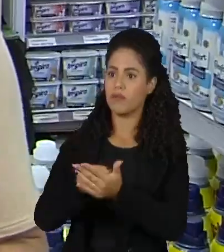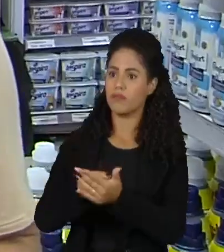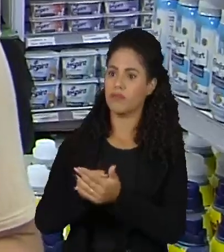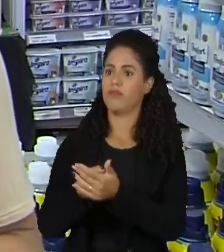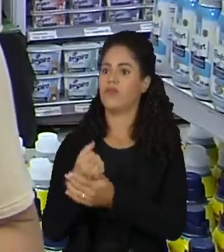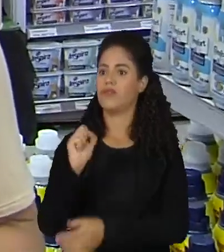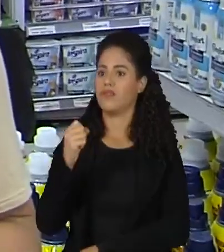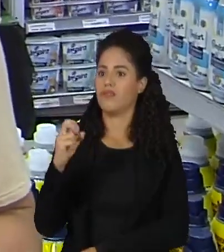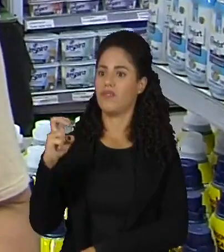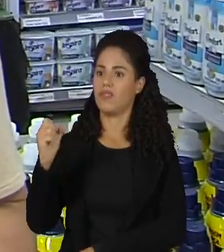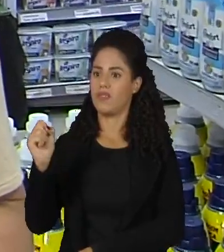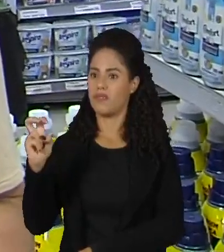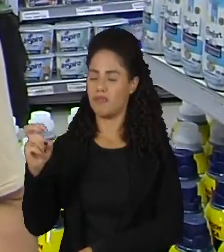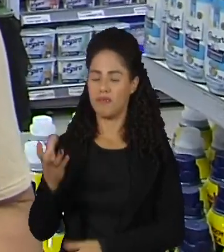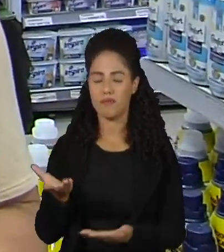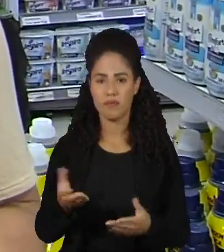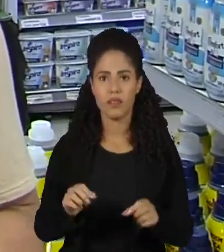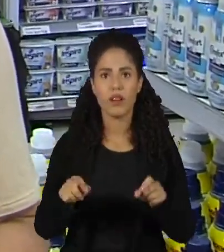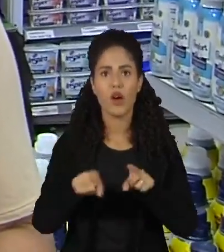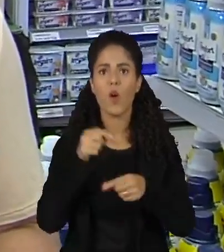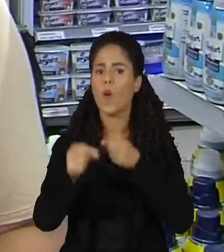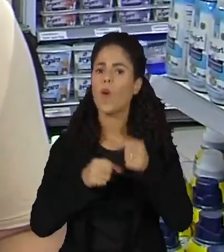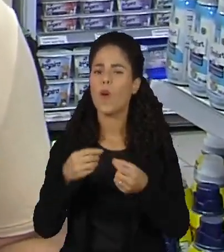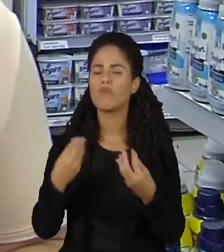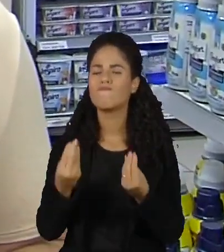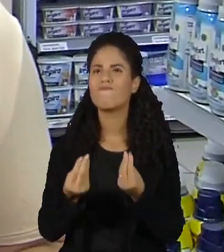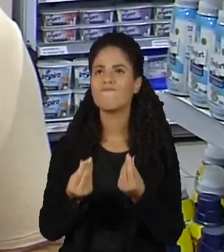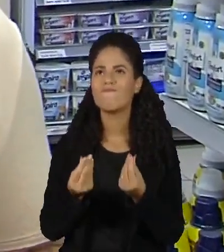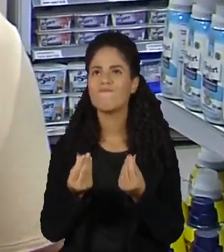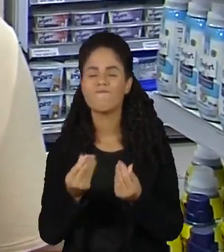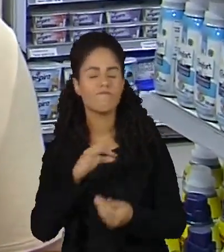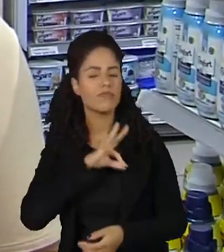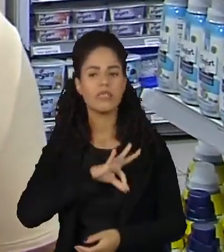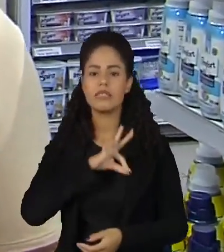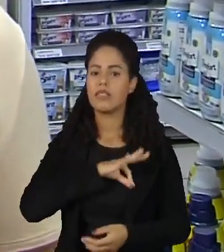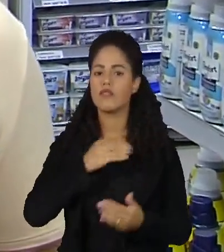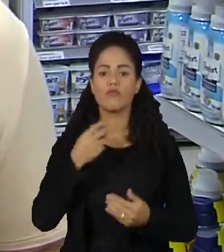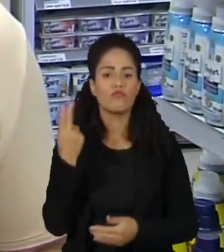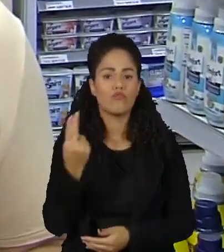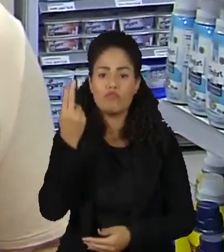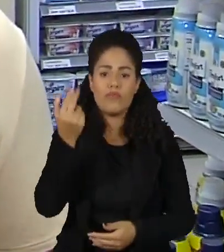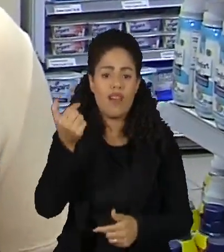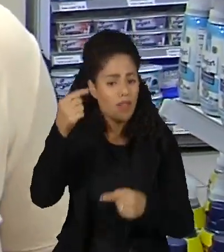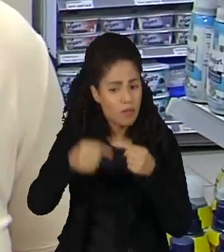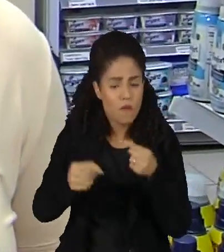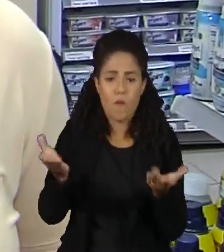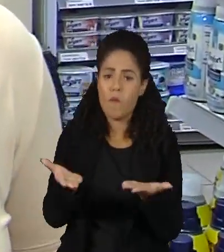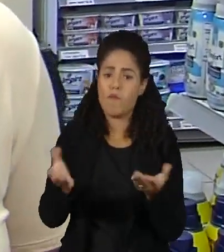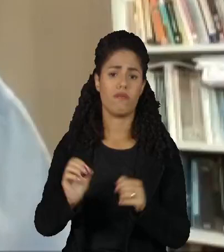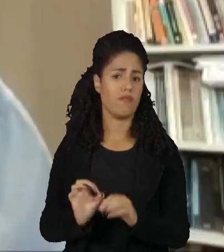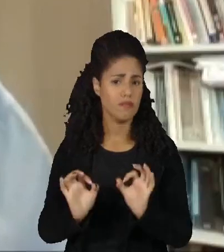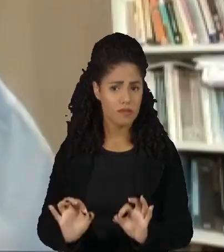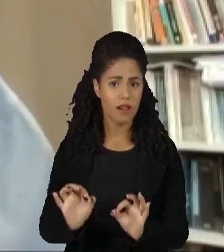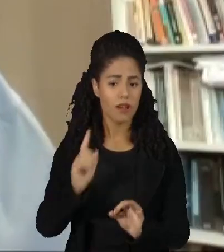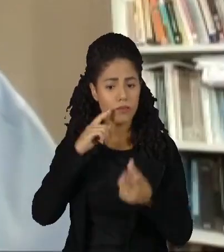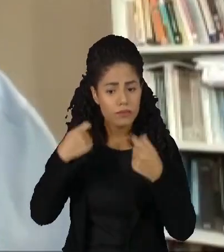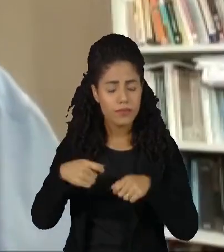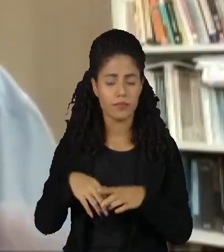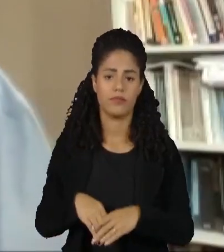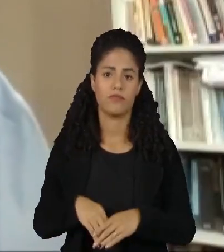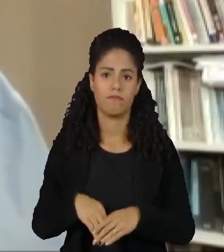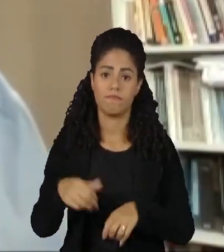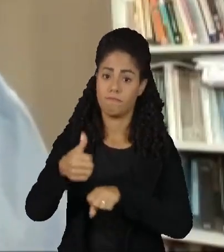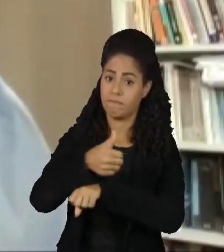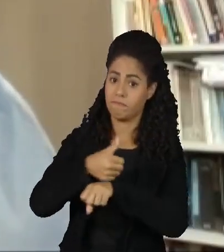R$ 1.385. Vai ajudar um pouquinho mais, mas não é compensador o suficiente para que a gente possa estar suprindo todas as necessidades. Para este